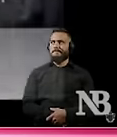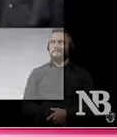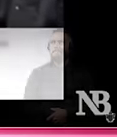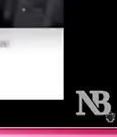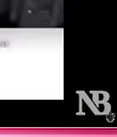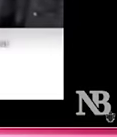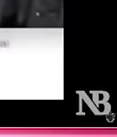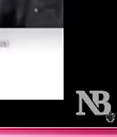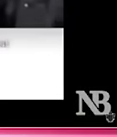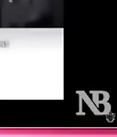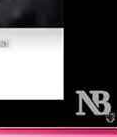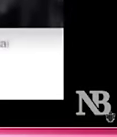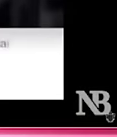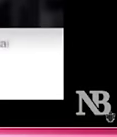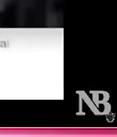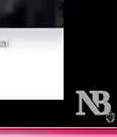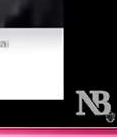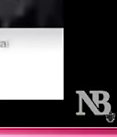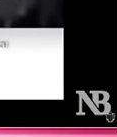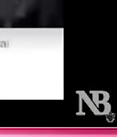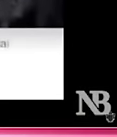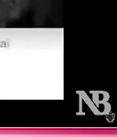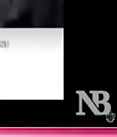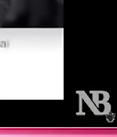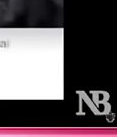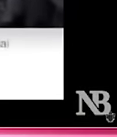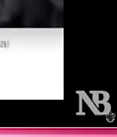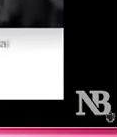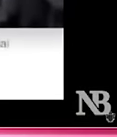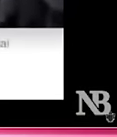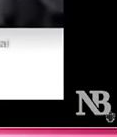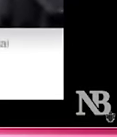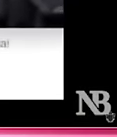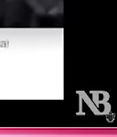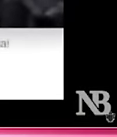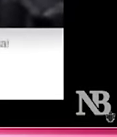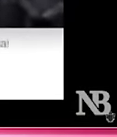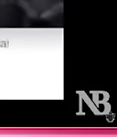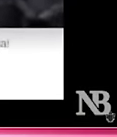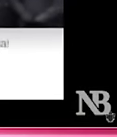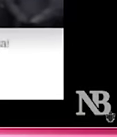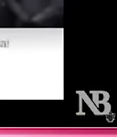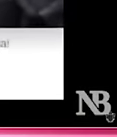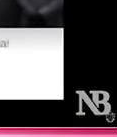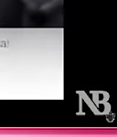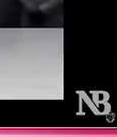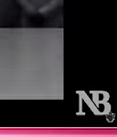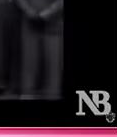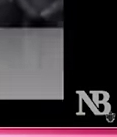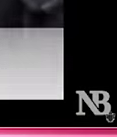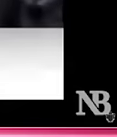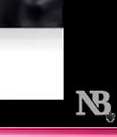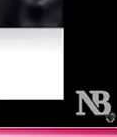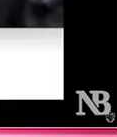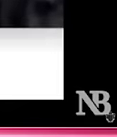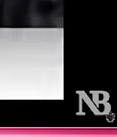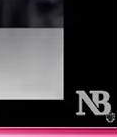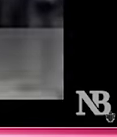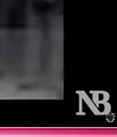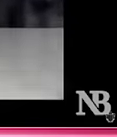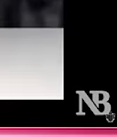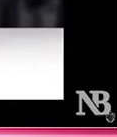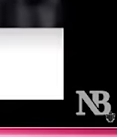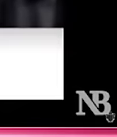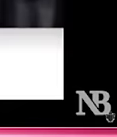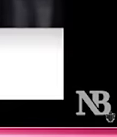Brasília, mas apanho, tá? De bandidos, e apanho de bandido é motivo de orgulho e de glória, ok? Vamos